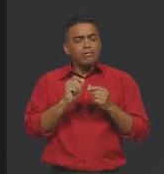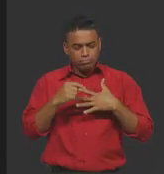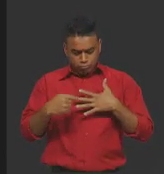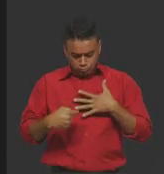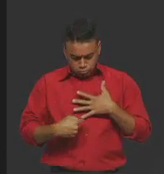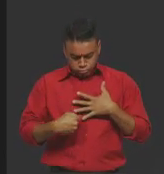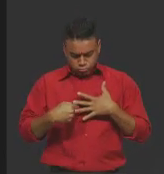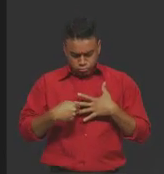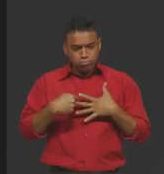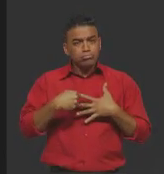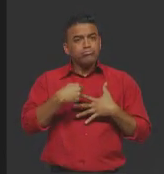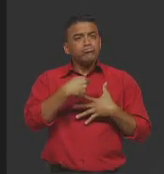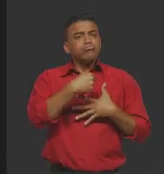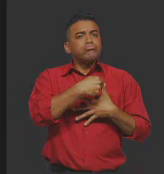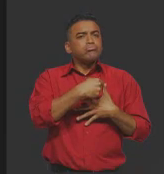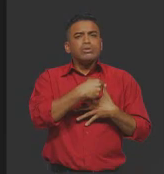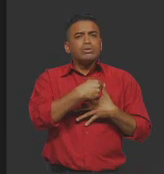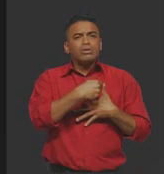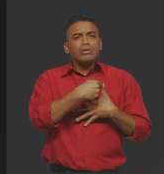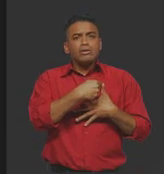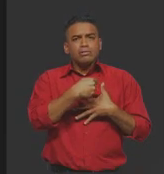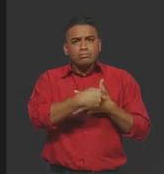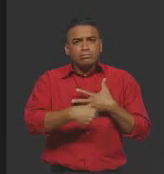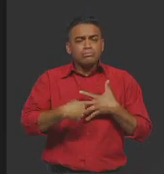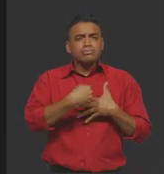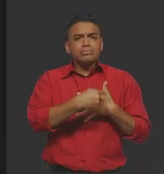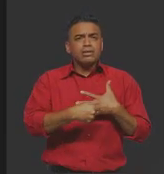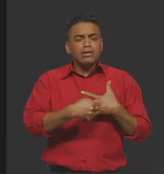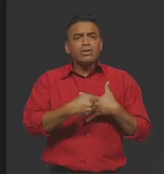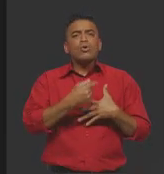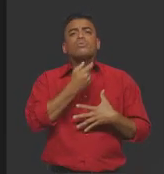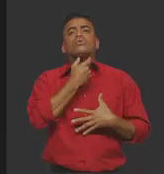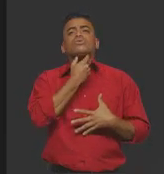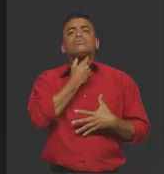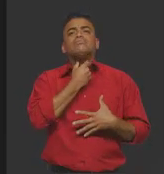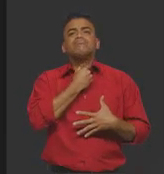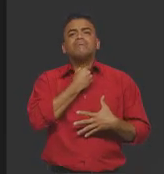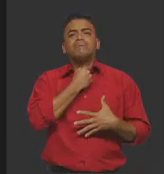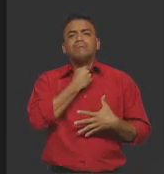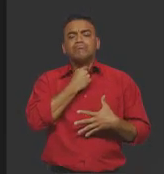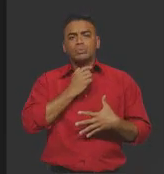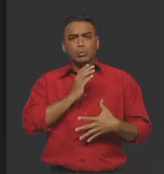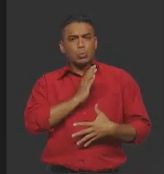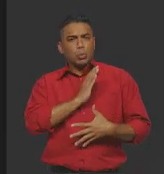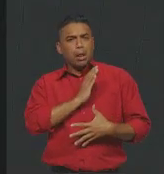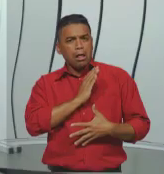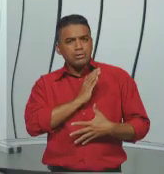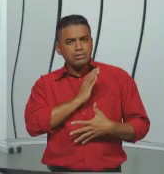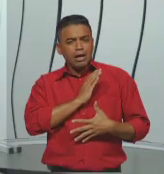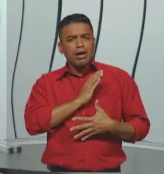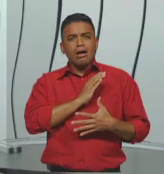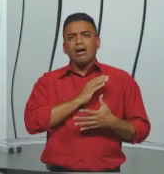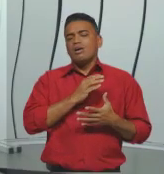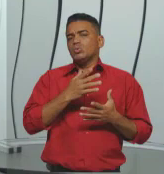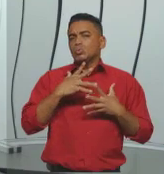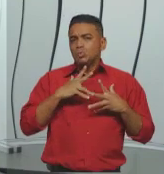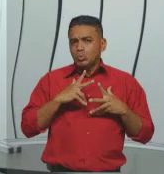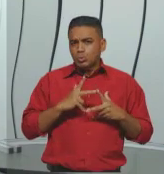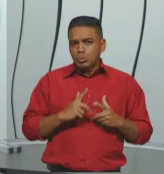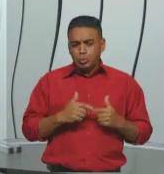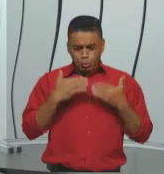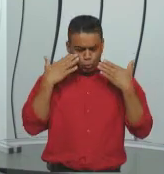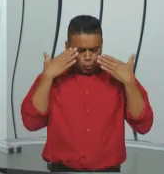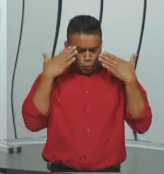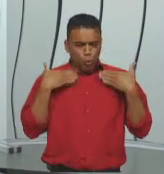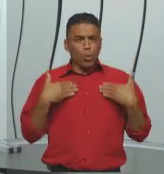endócrino, compreender o funcionamento das glândulas associadas a este sistema. Então, eu quero